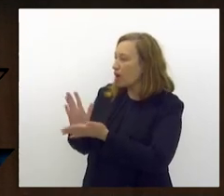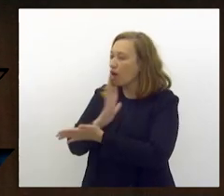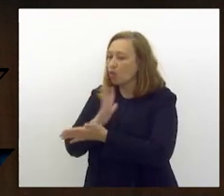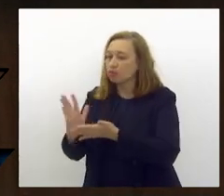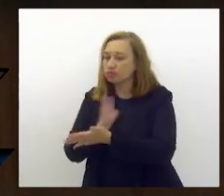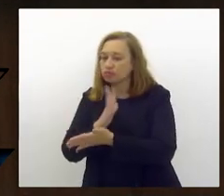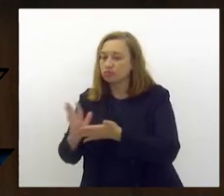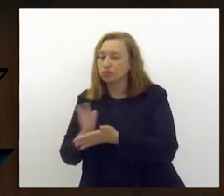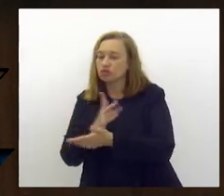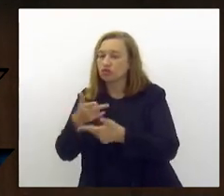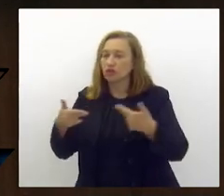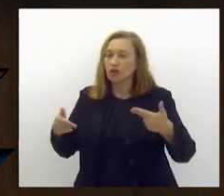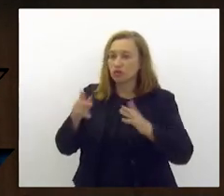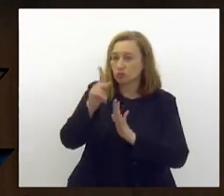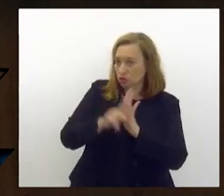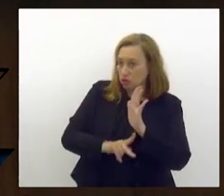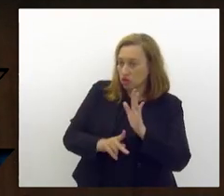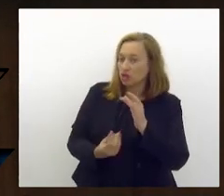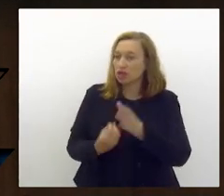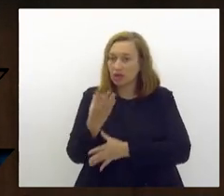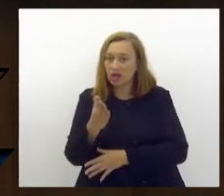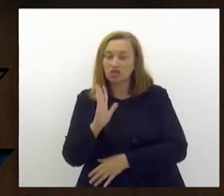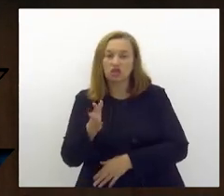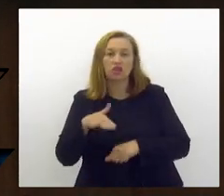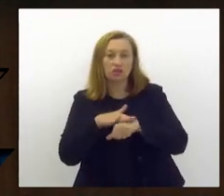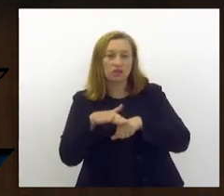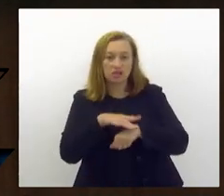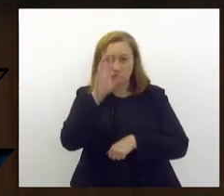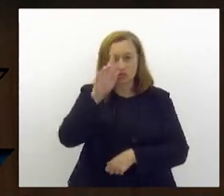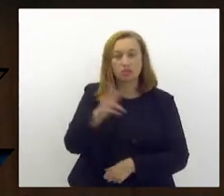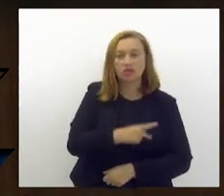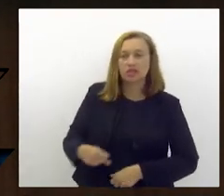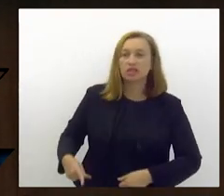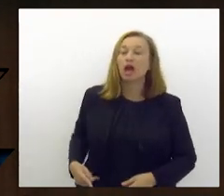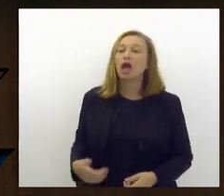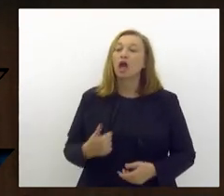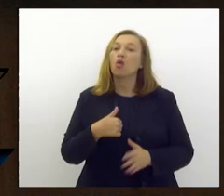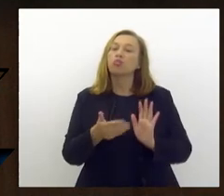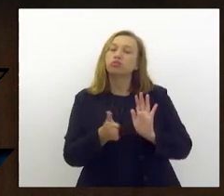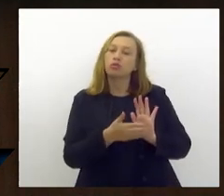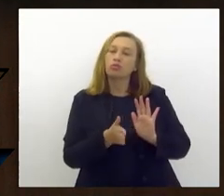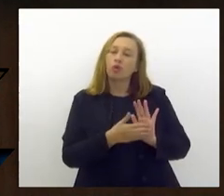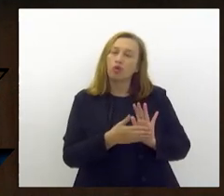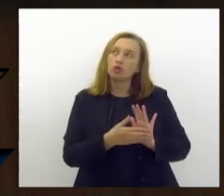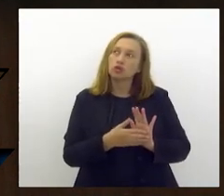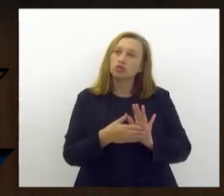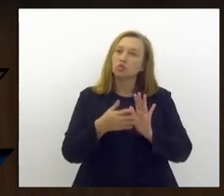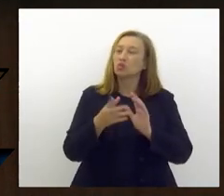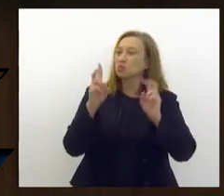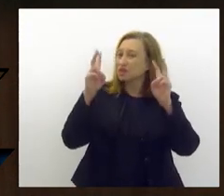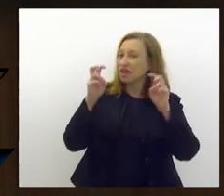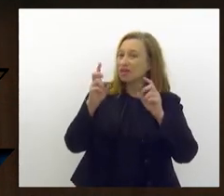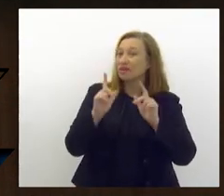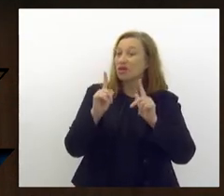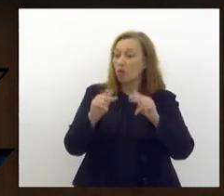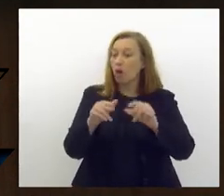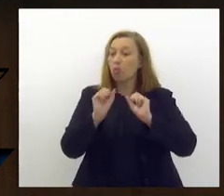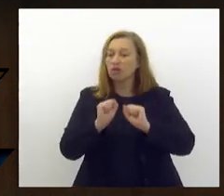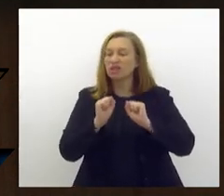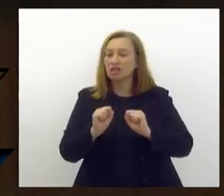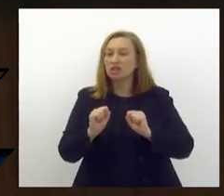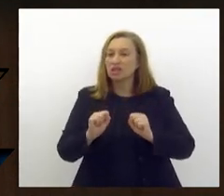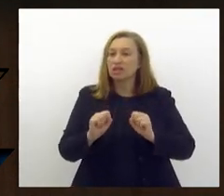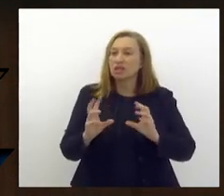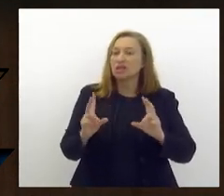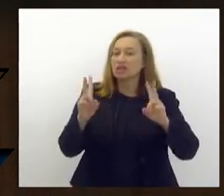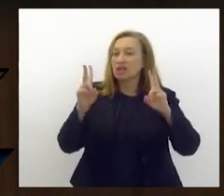dos vários projetos, que, aliás, já havia falado com Vossa Excelência, e eu proponho, como eles são de temas semelhantes, eles poderiam ser votados